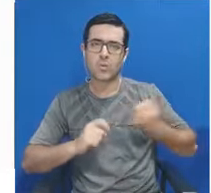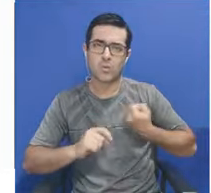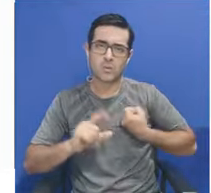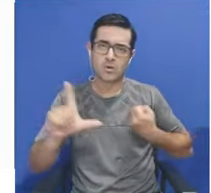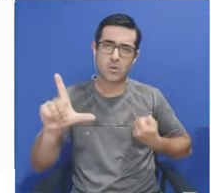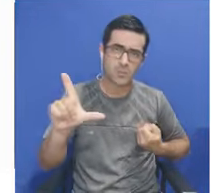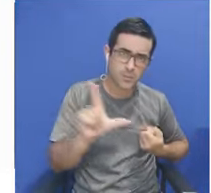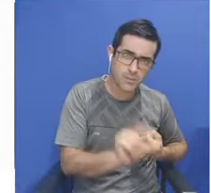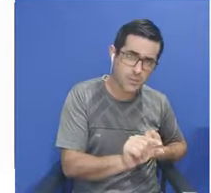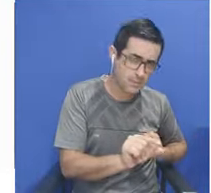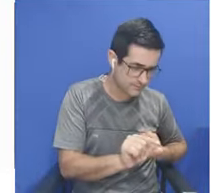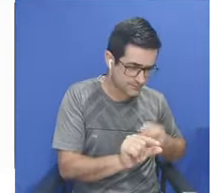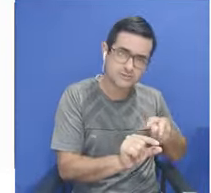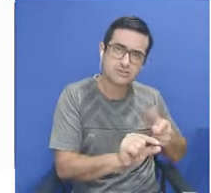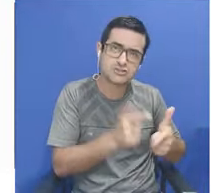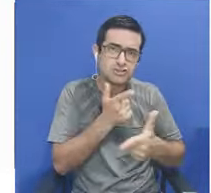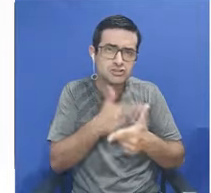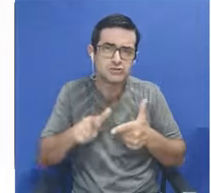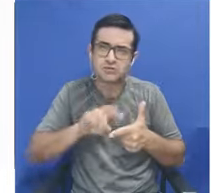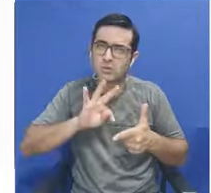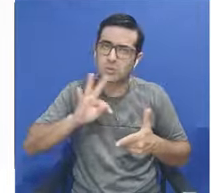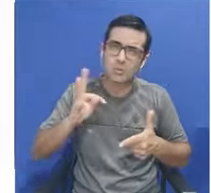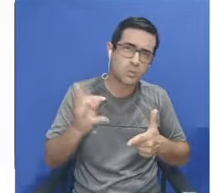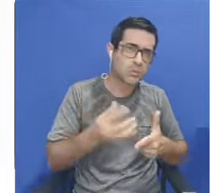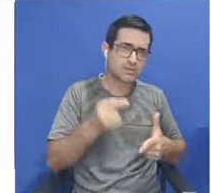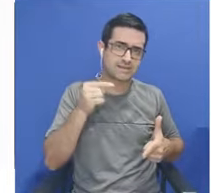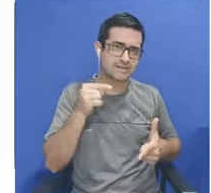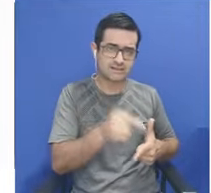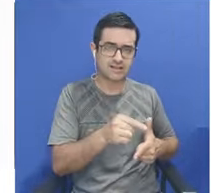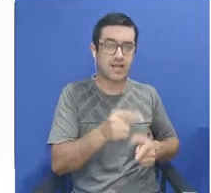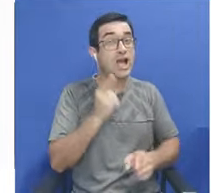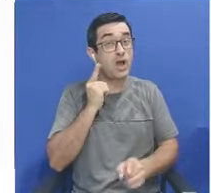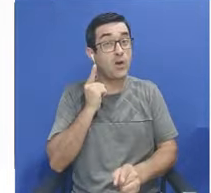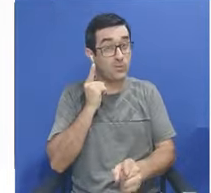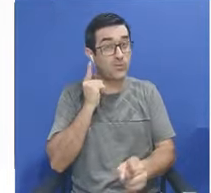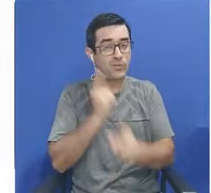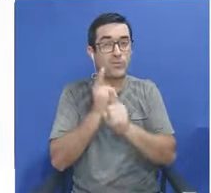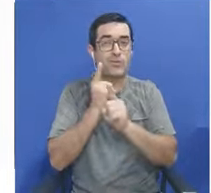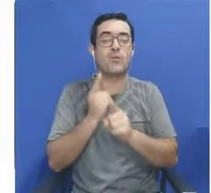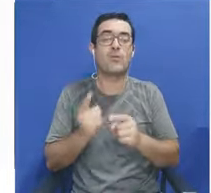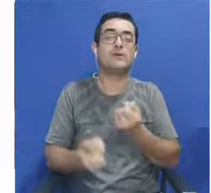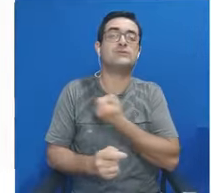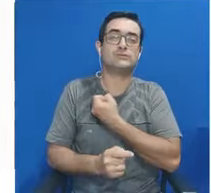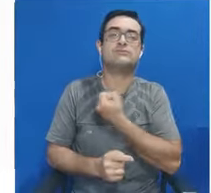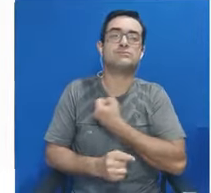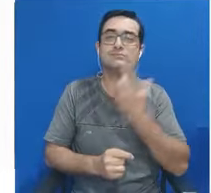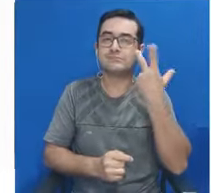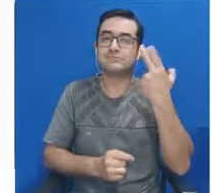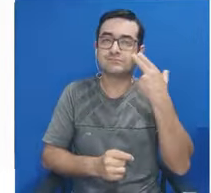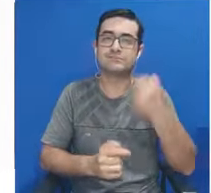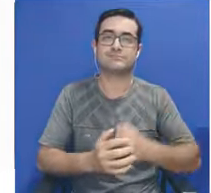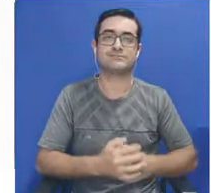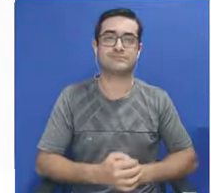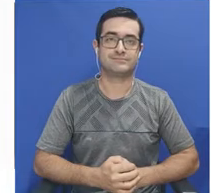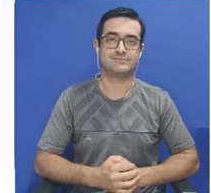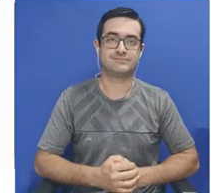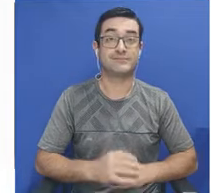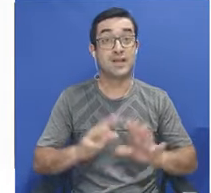achar um número inteiro para cada um. Claro que pode acontecer de você achar 9,999. Vocês